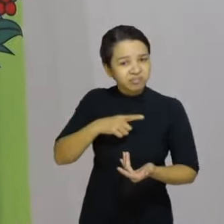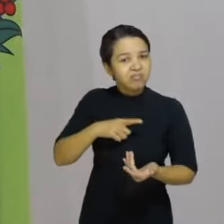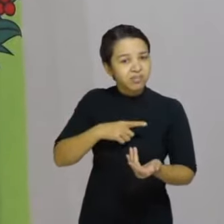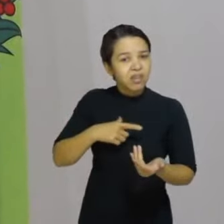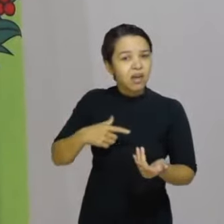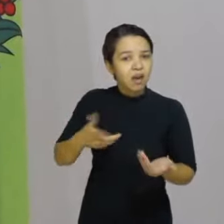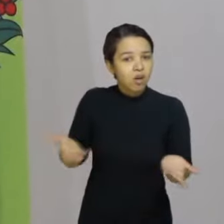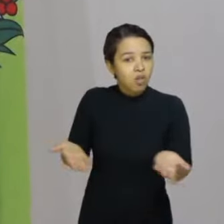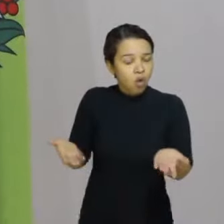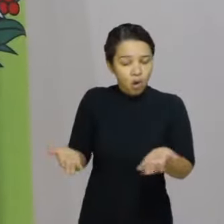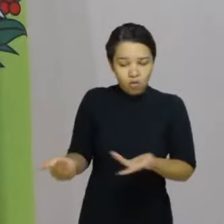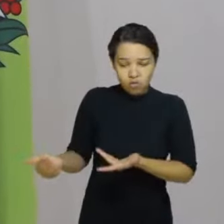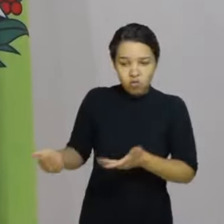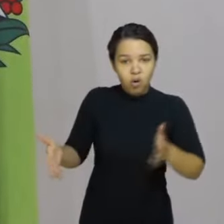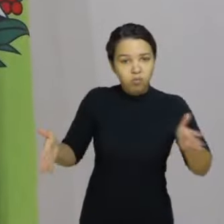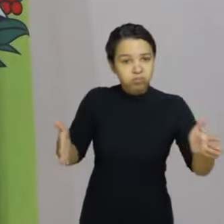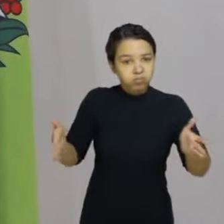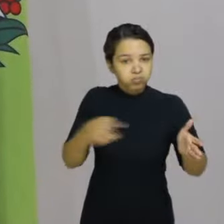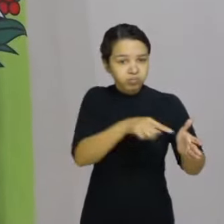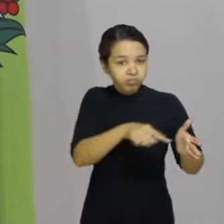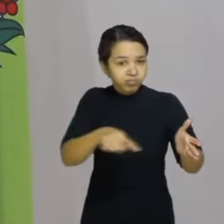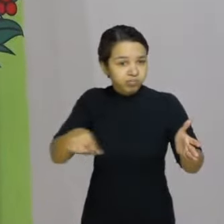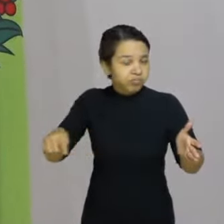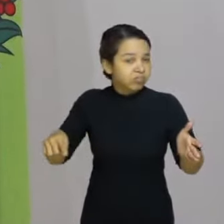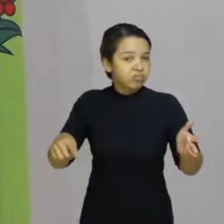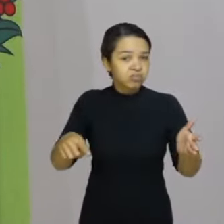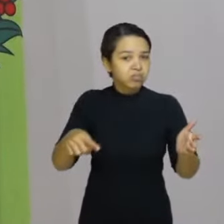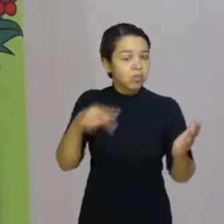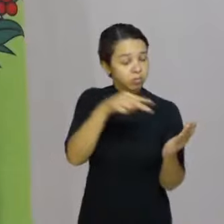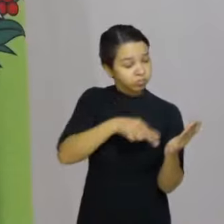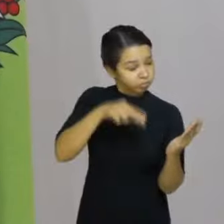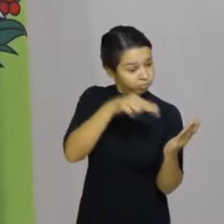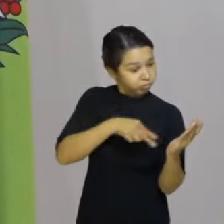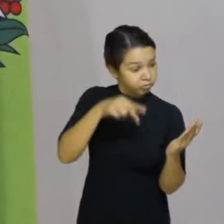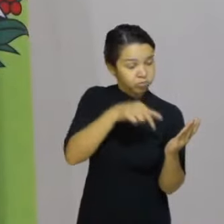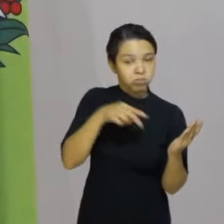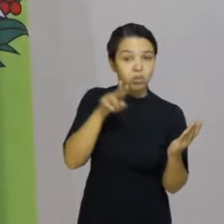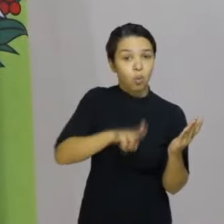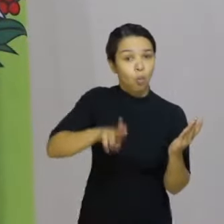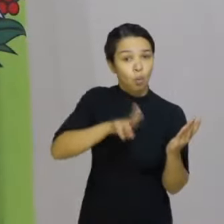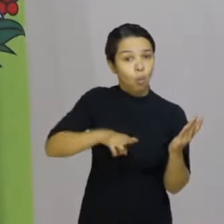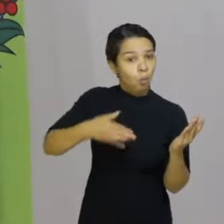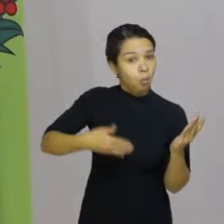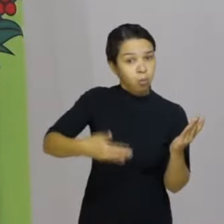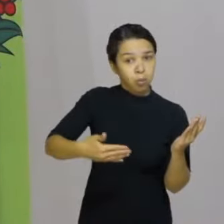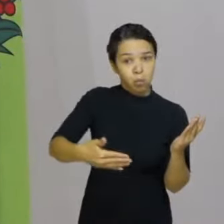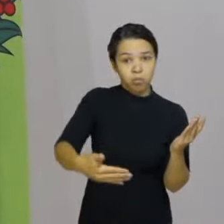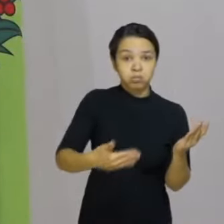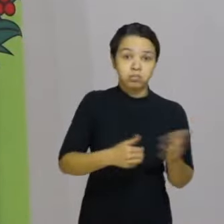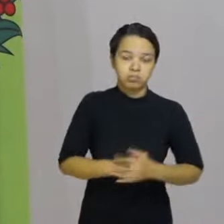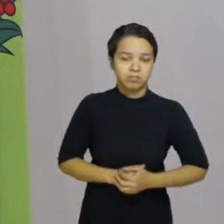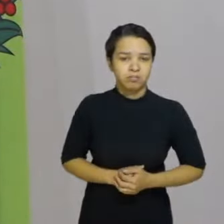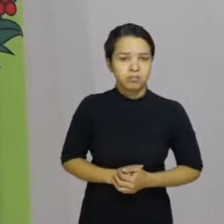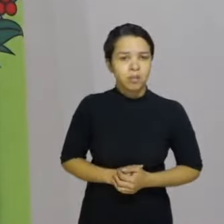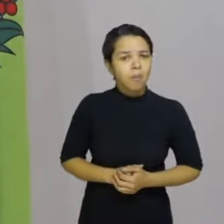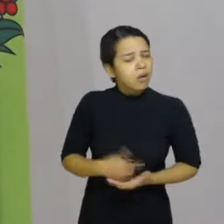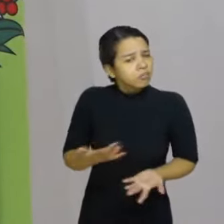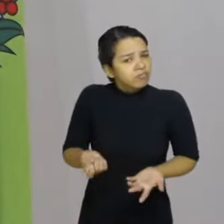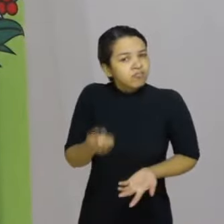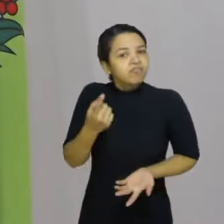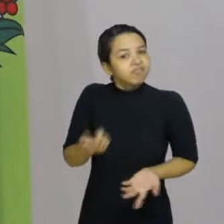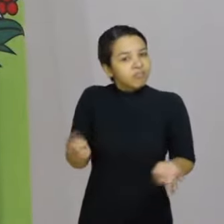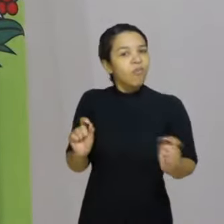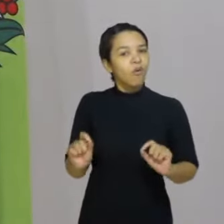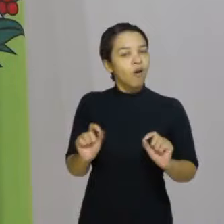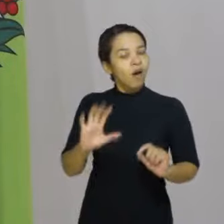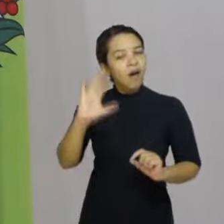na atualidade. E o curioso e interessante é de que esse tema me foi trazido justamente